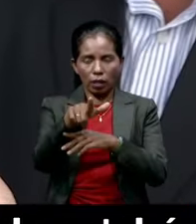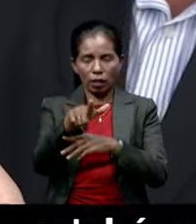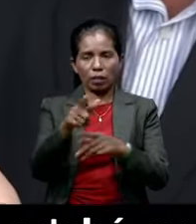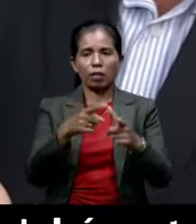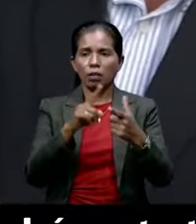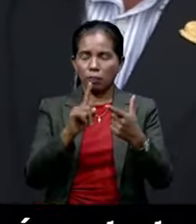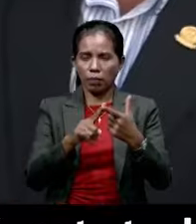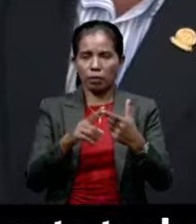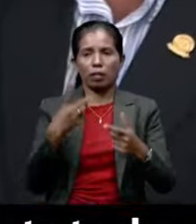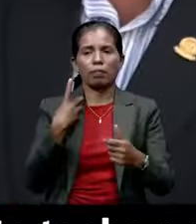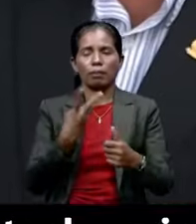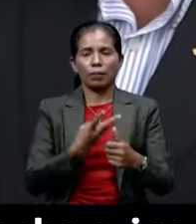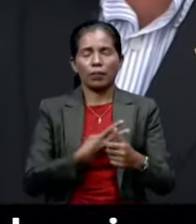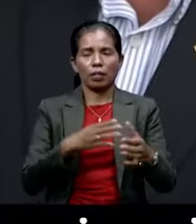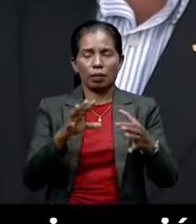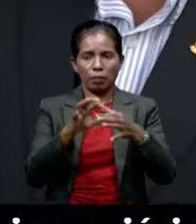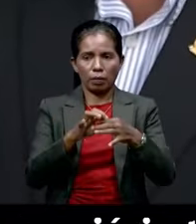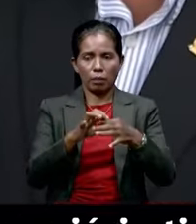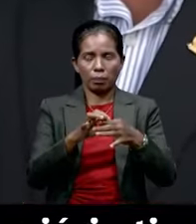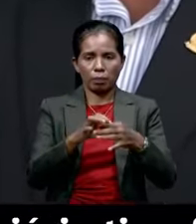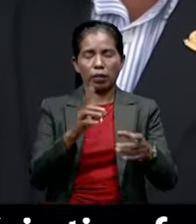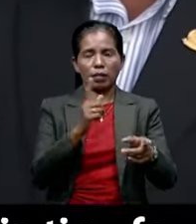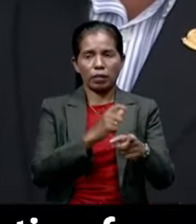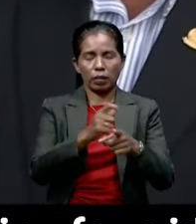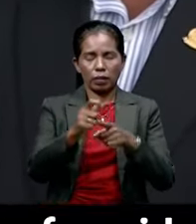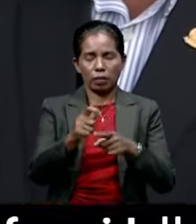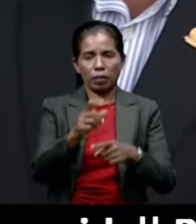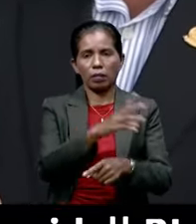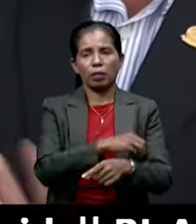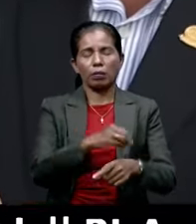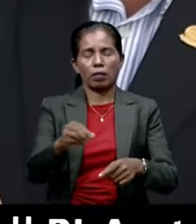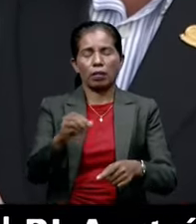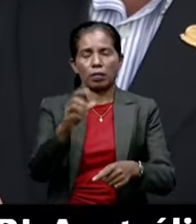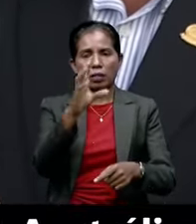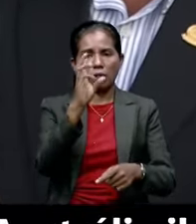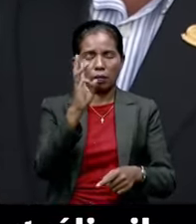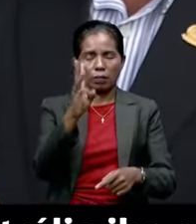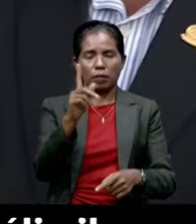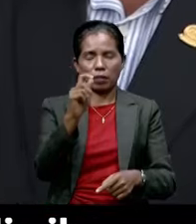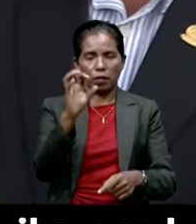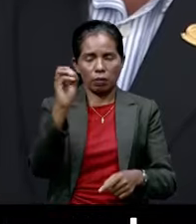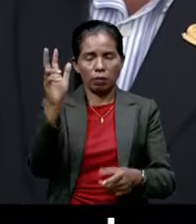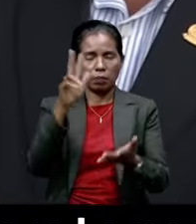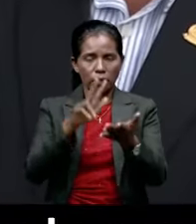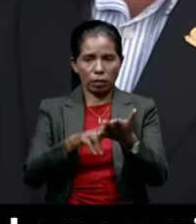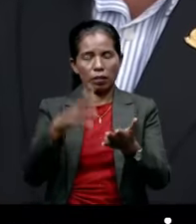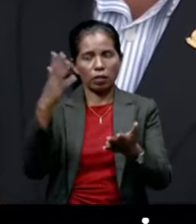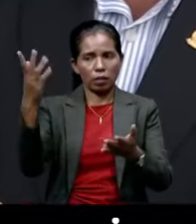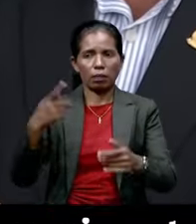Itaniambe, membro pleno nessa WTO niamba ratifica tia e a Parlamento